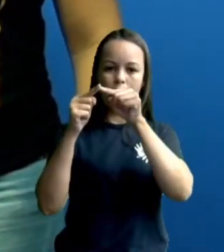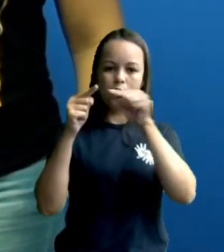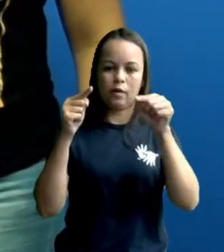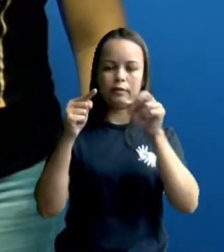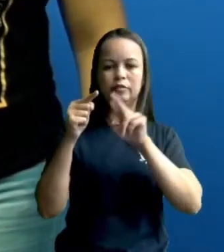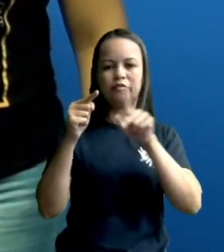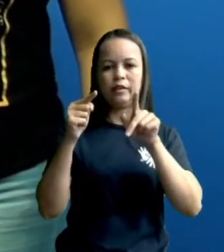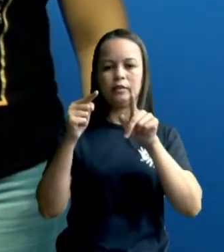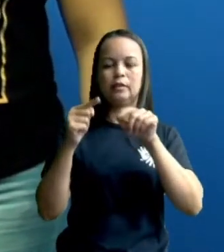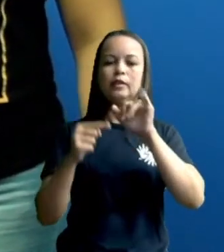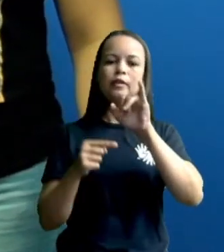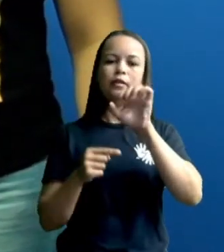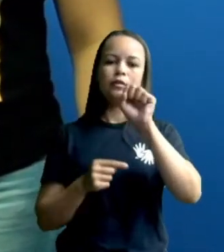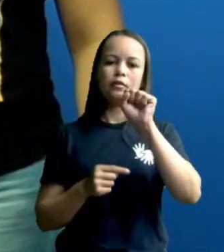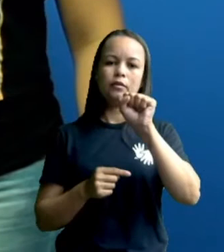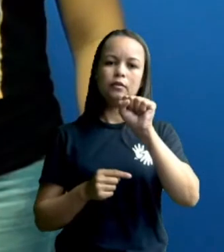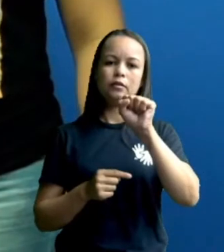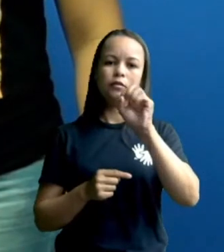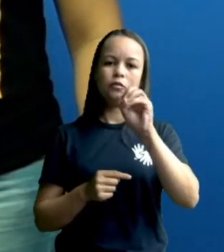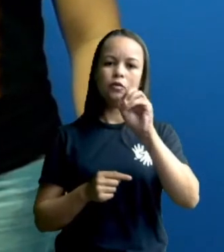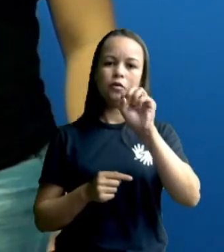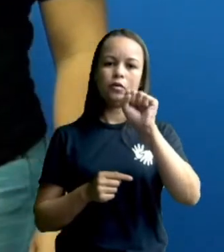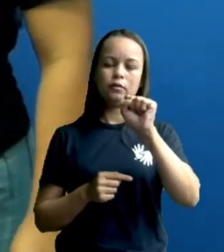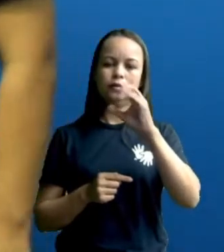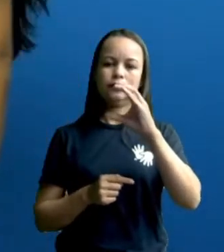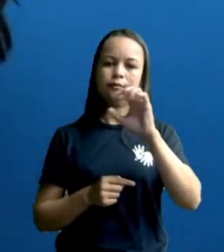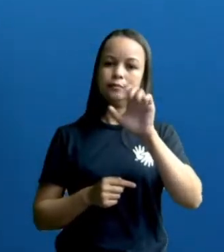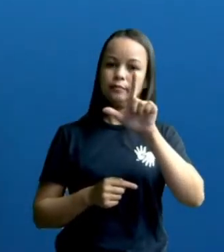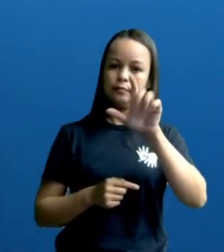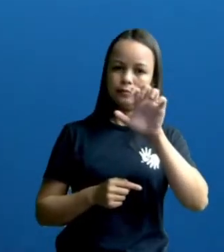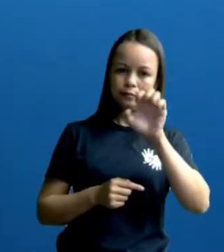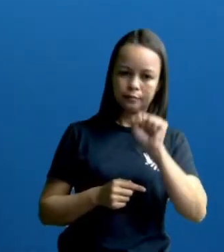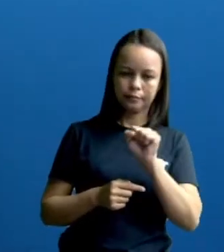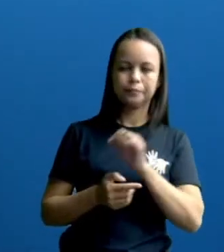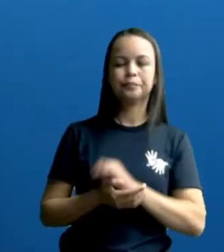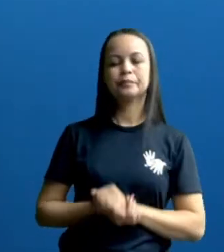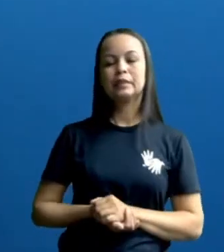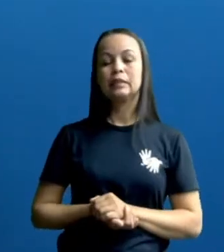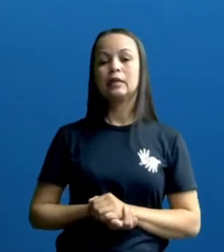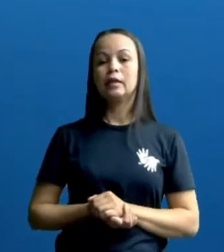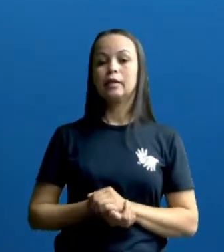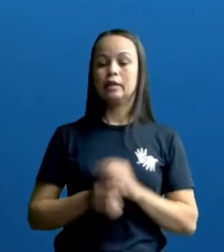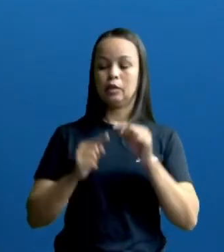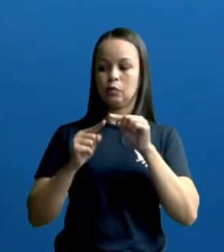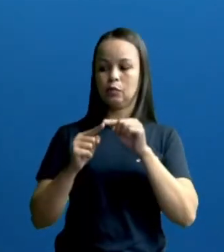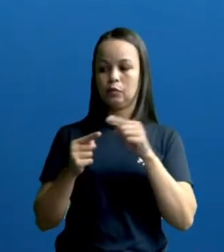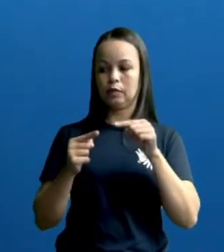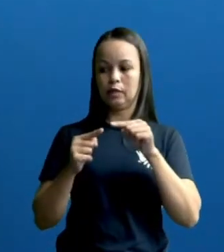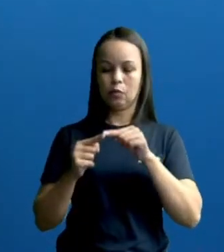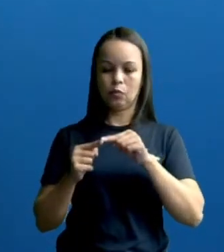triângulo isósceles. Tá certo? E o último triângulo, ó,